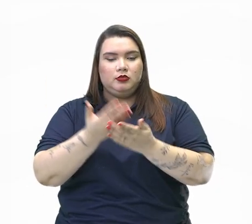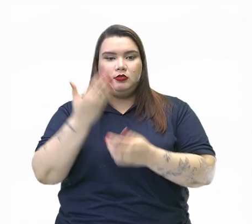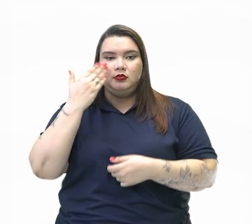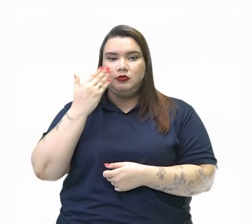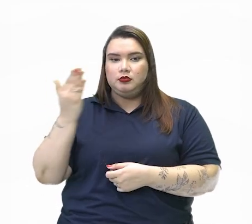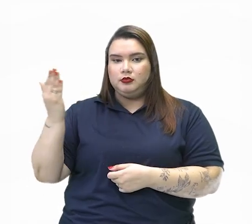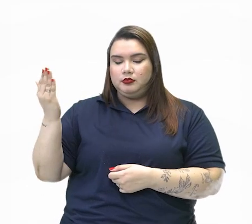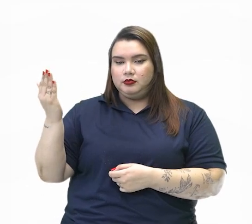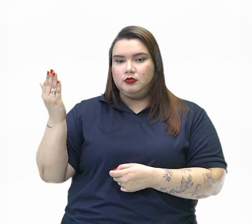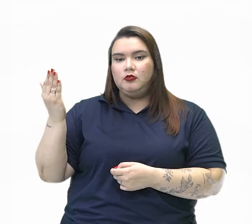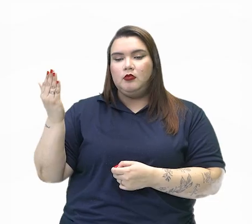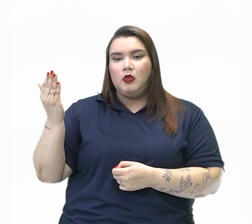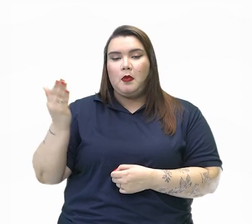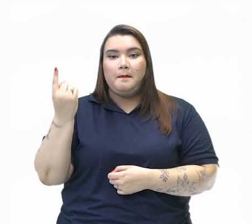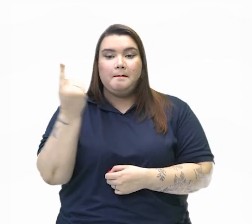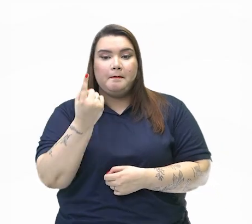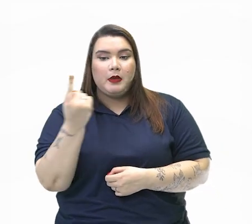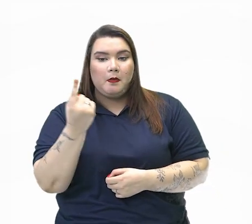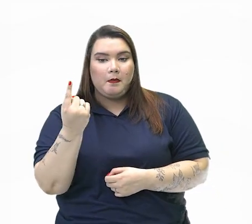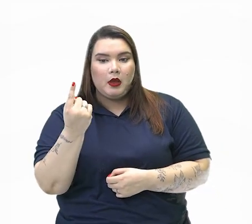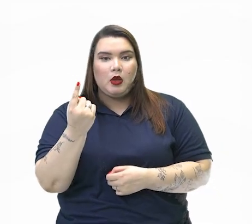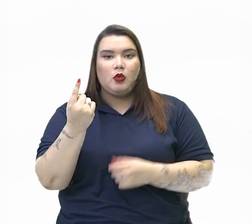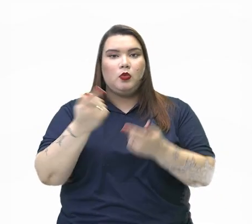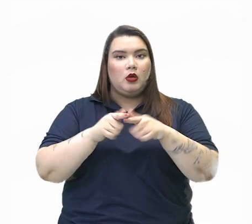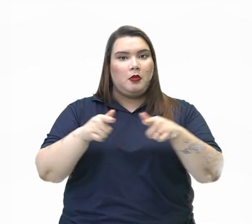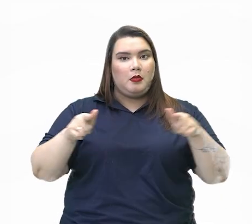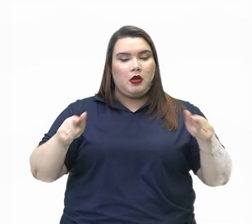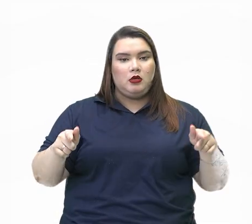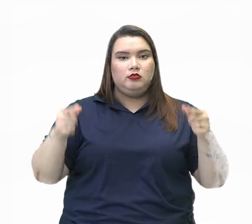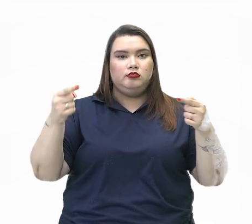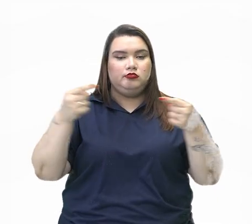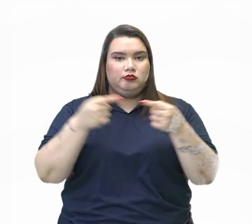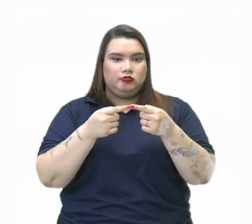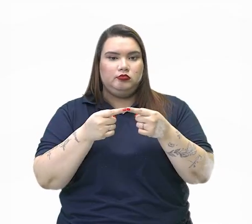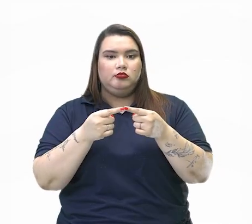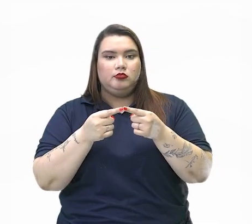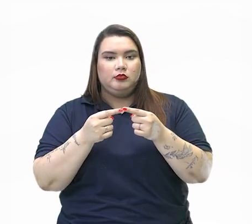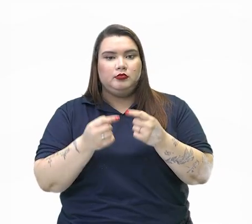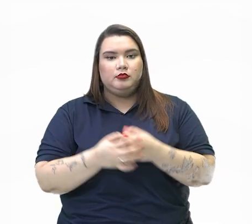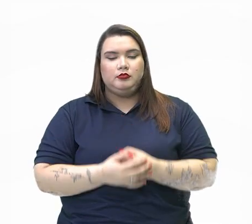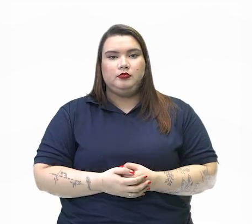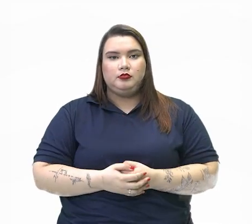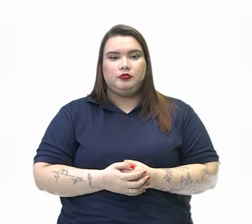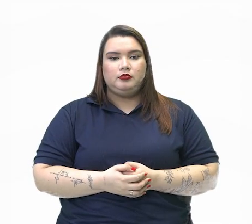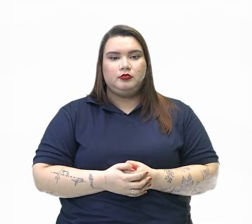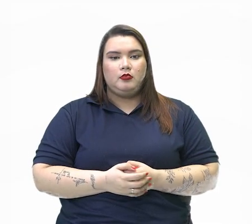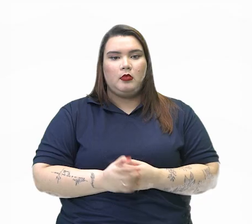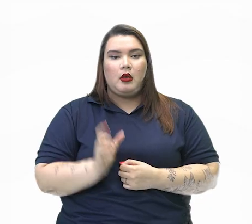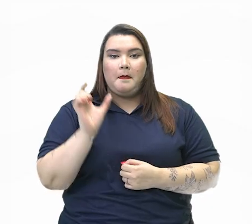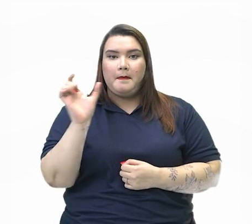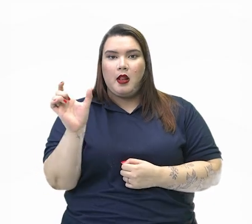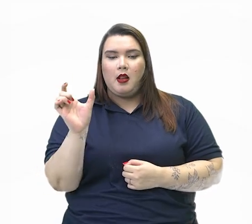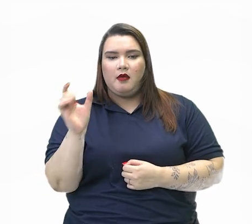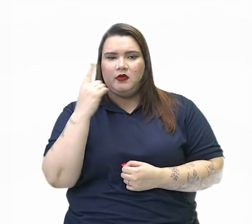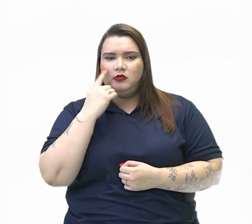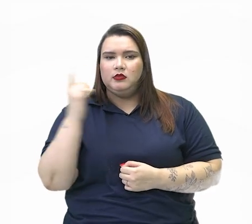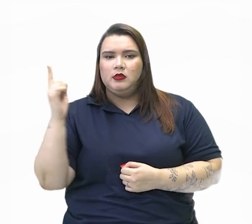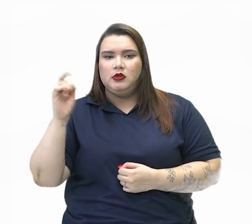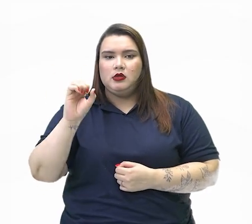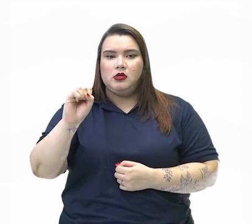Tópico 1, né, o tópico de gramática 1, Reported Speech. A palavrinha speech, gente,